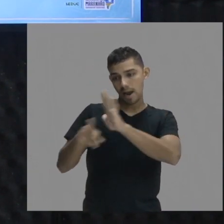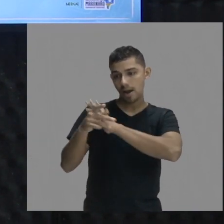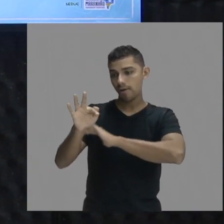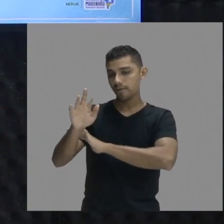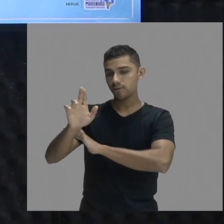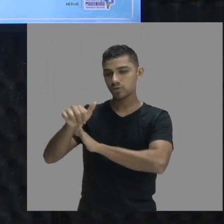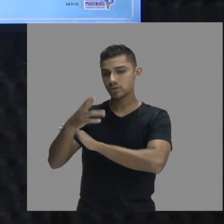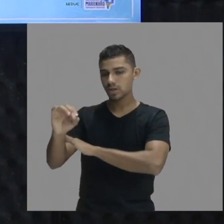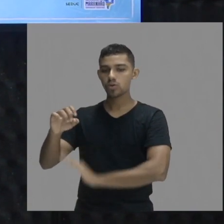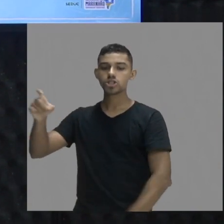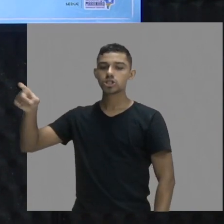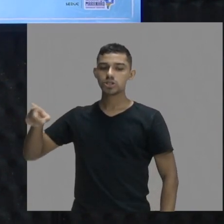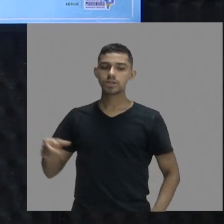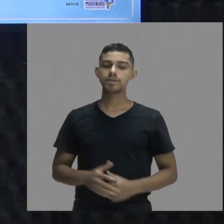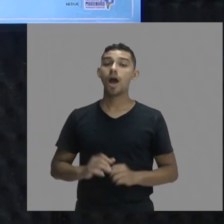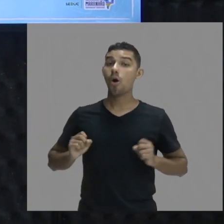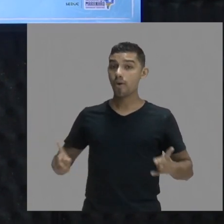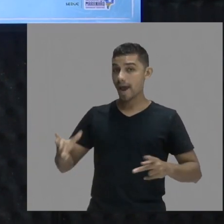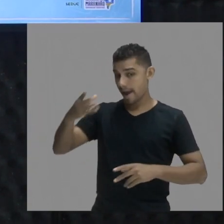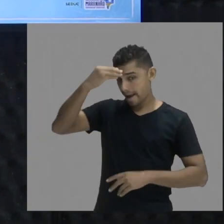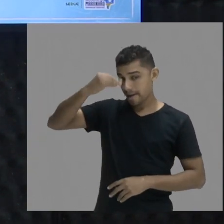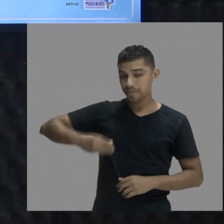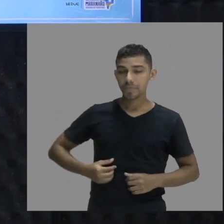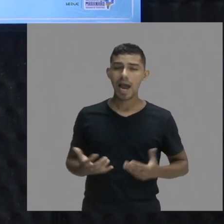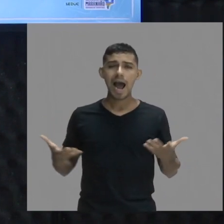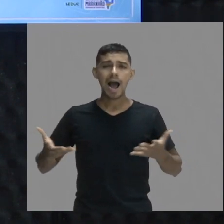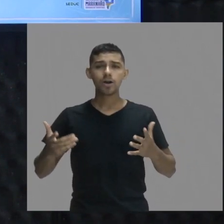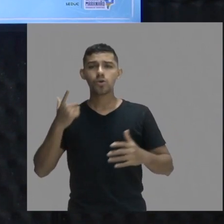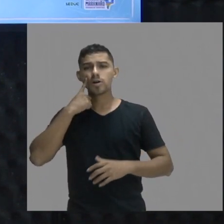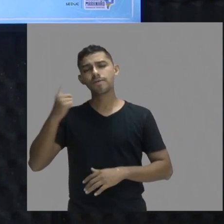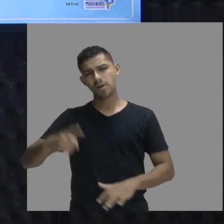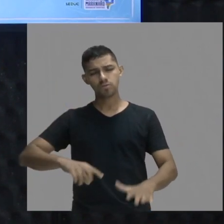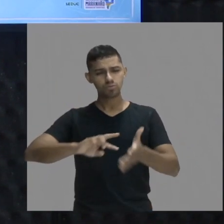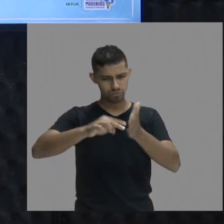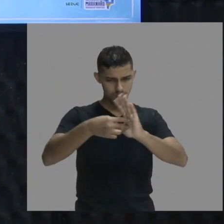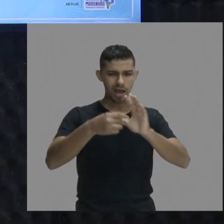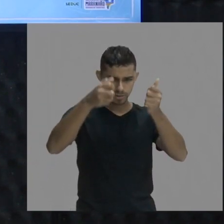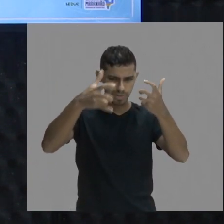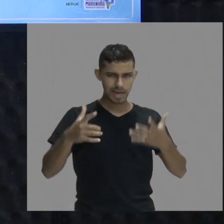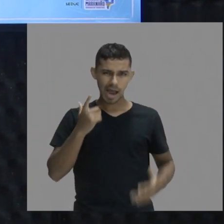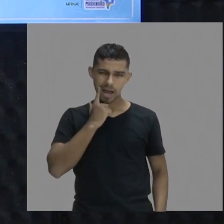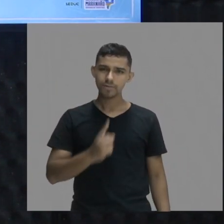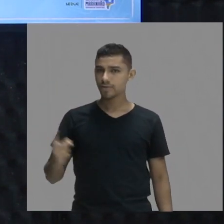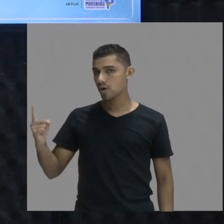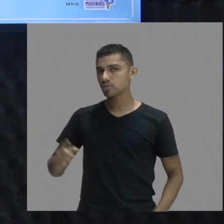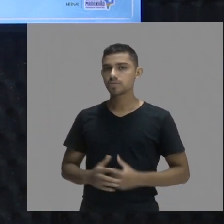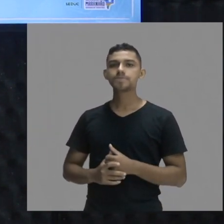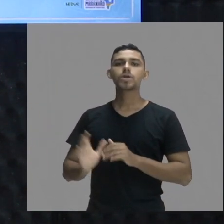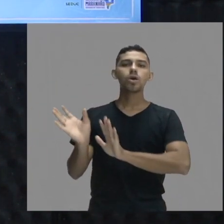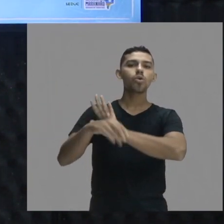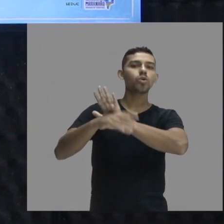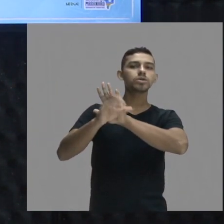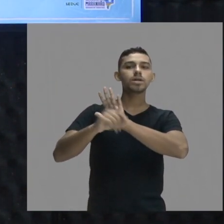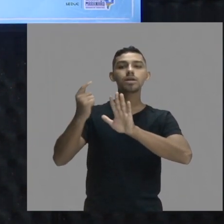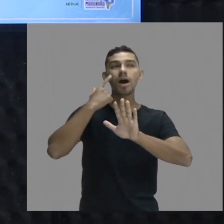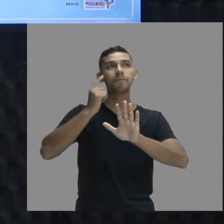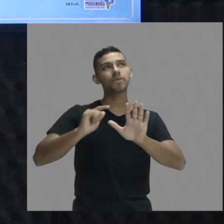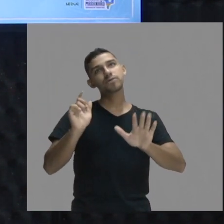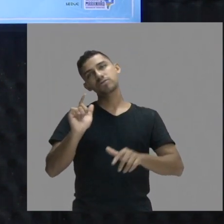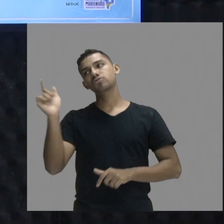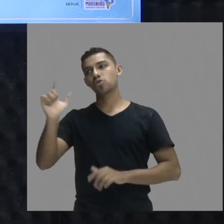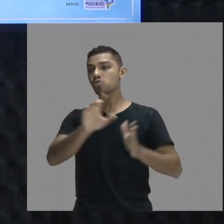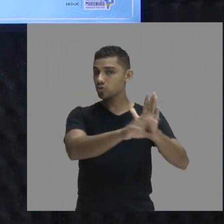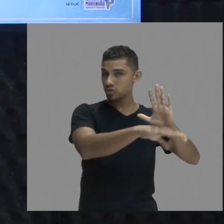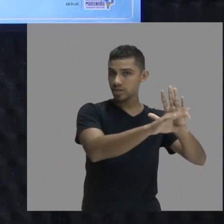da função. Bom, galera, então vamos definir. Definir, né? Porque uma coisa é o conceito,